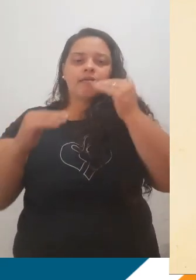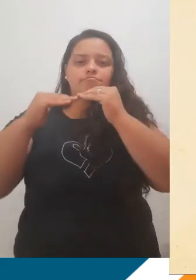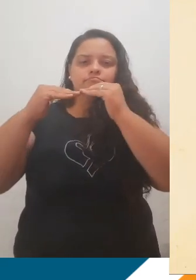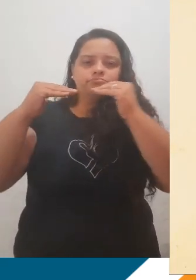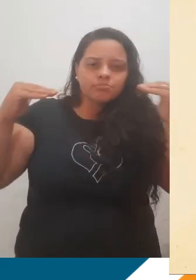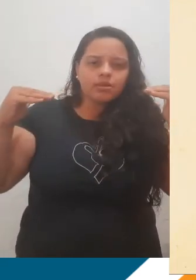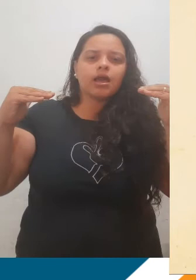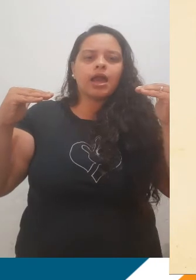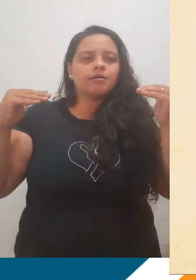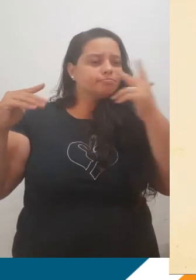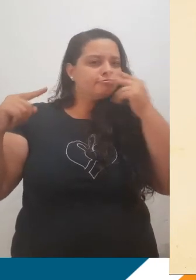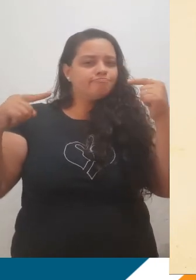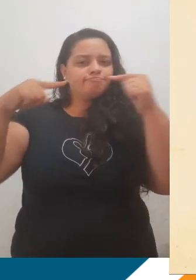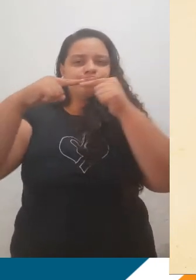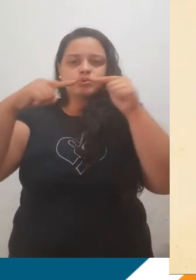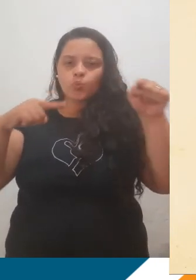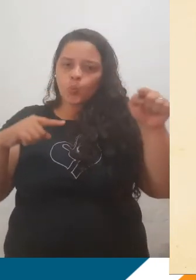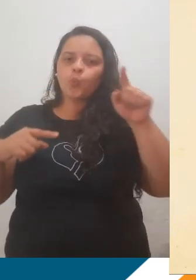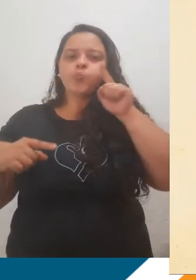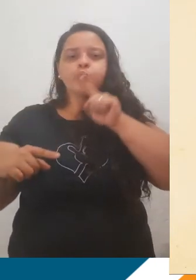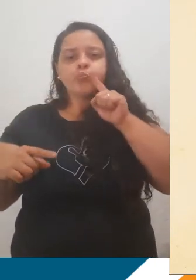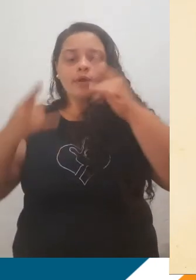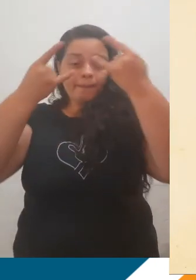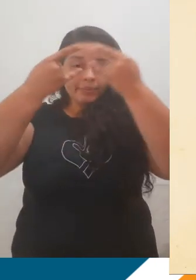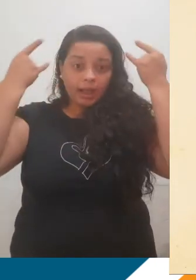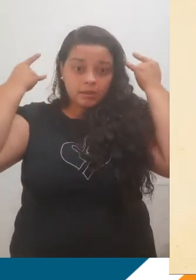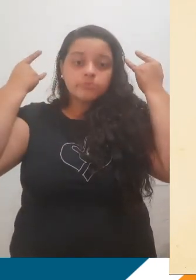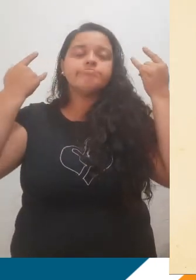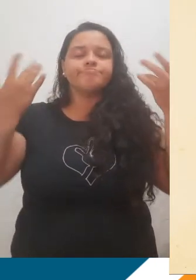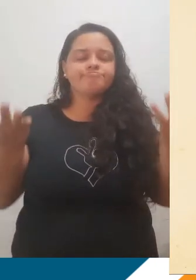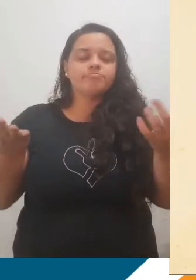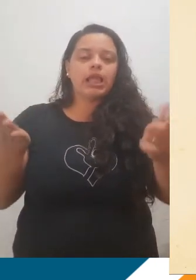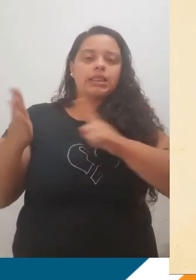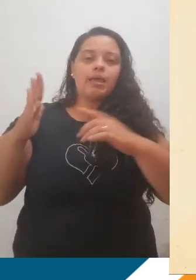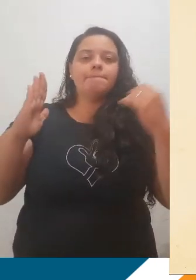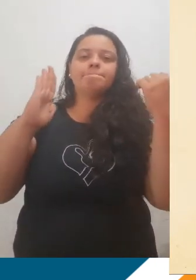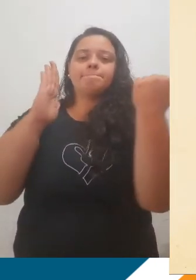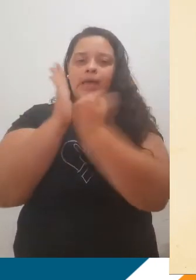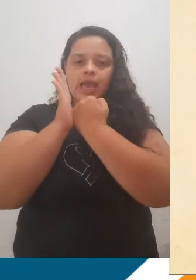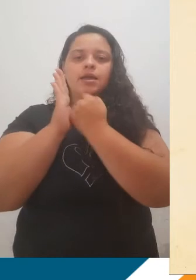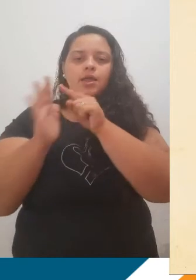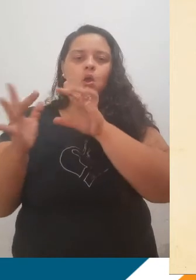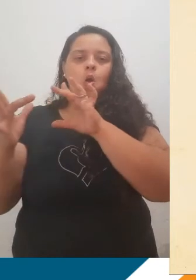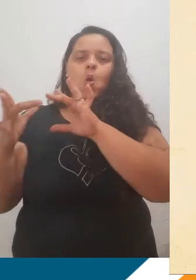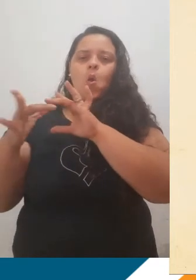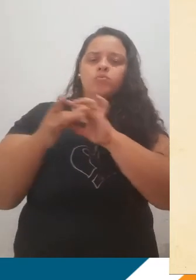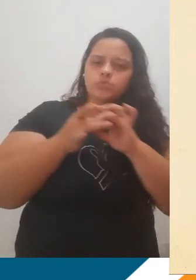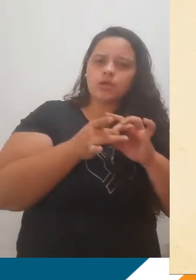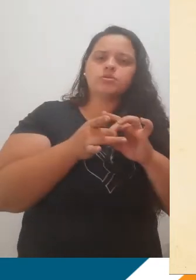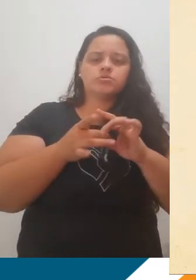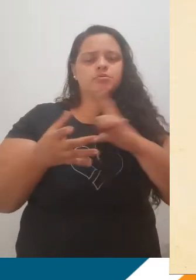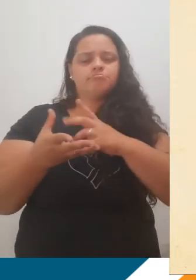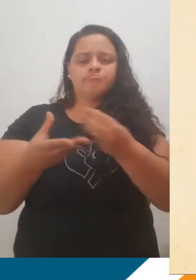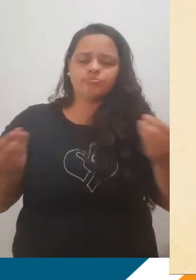ideológico aos Estados Unidos, de alinhamento ideológico ao capitalismo americano. Isso vai marcar também esse contexto todo de